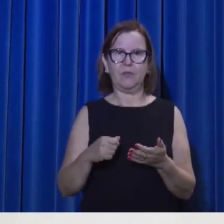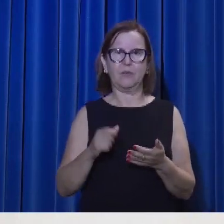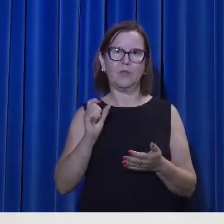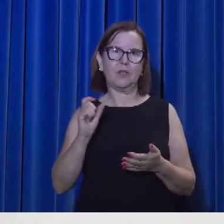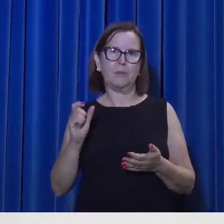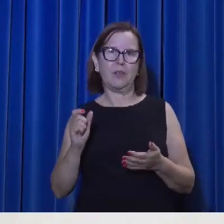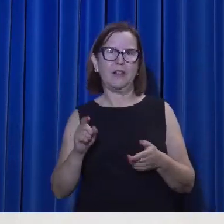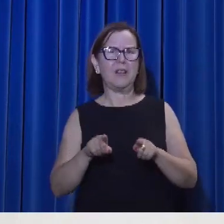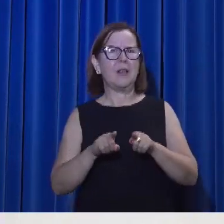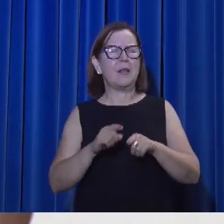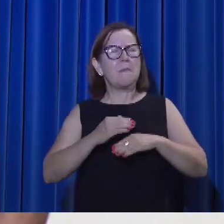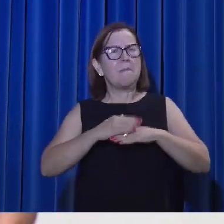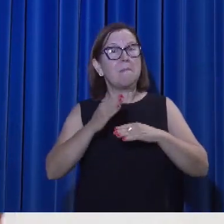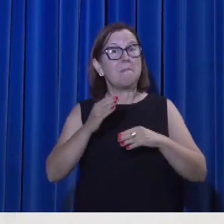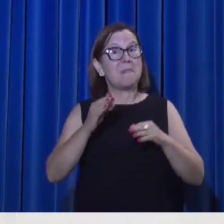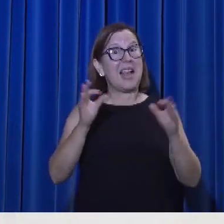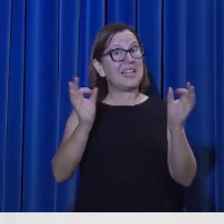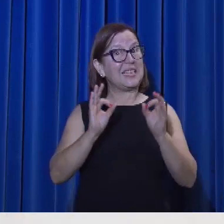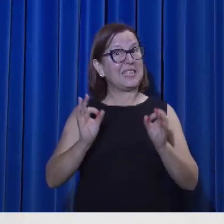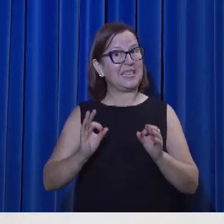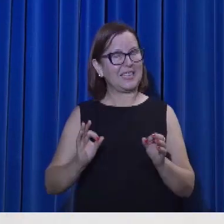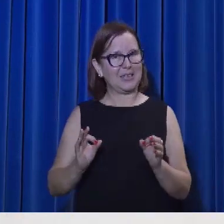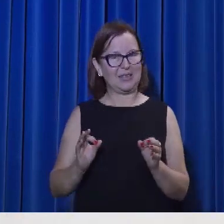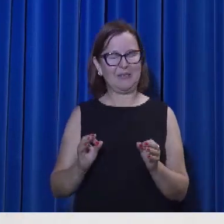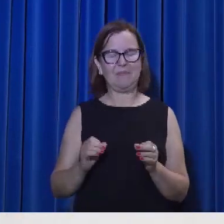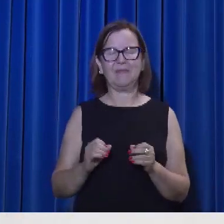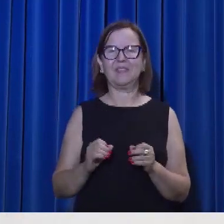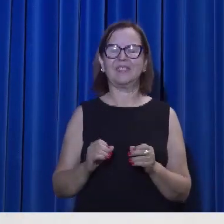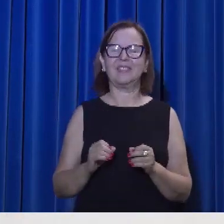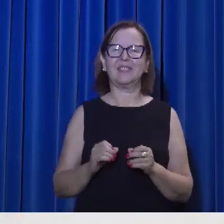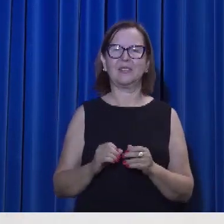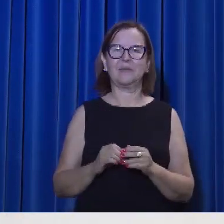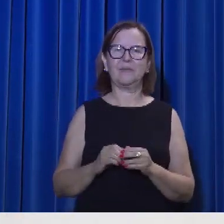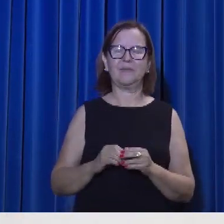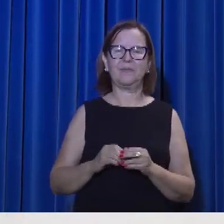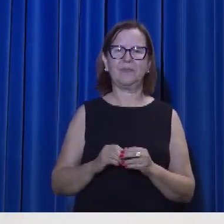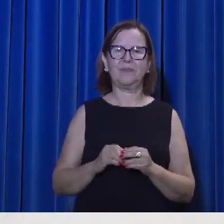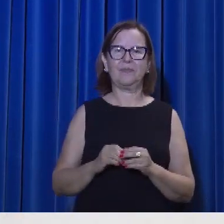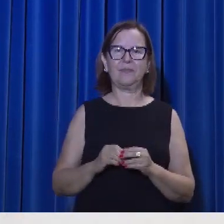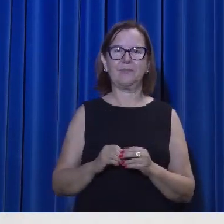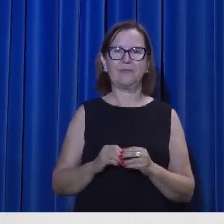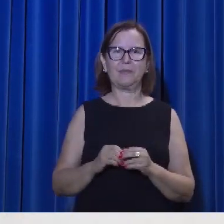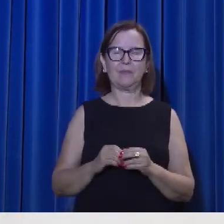todo o Novo Testamento. É muito rudimentar o grego dele.